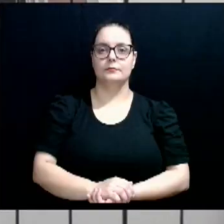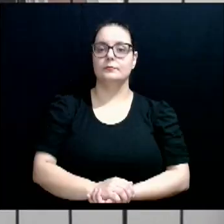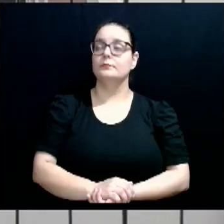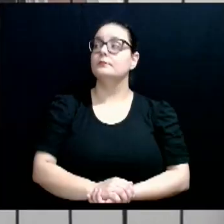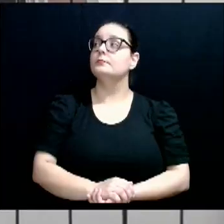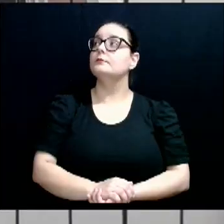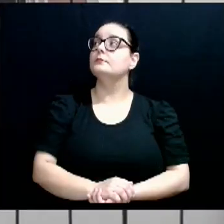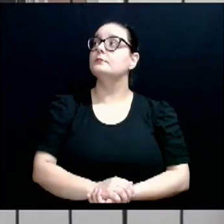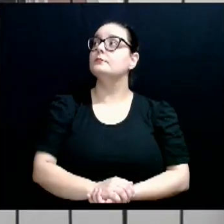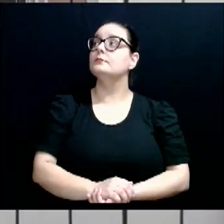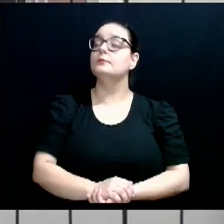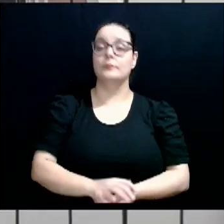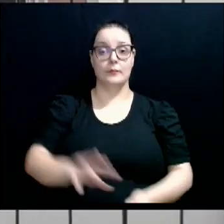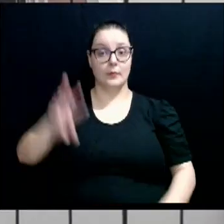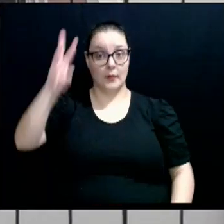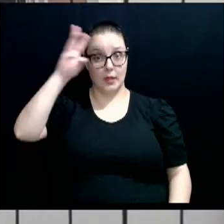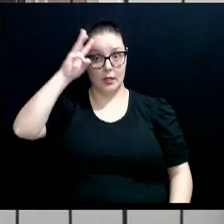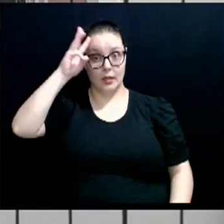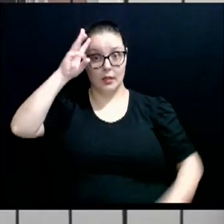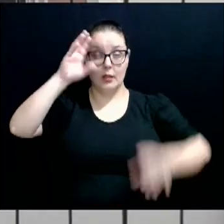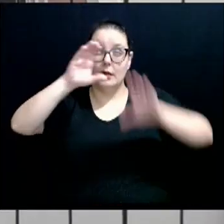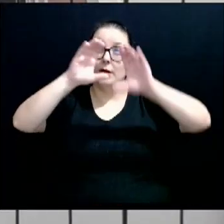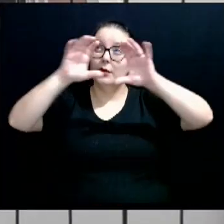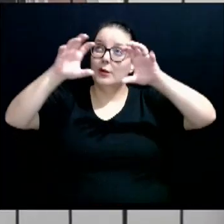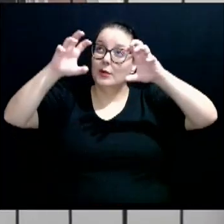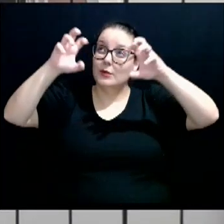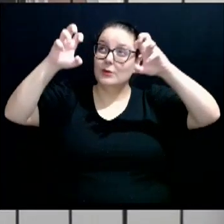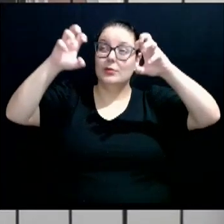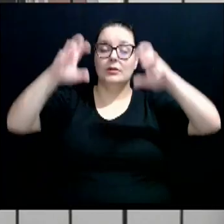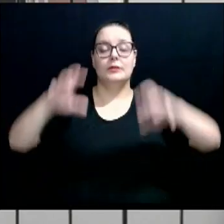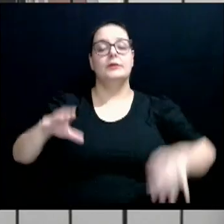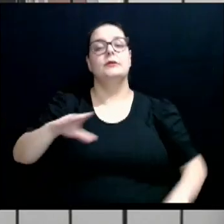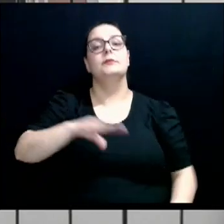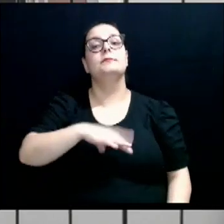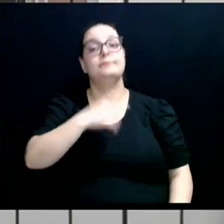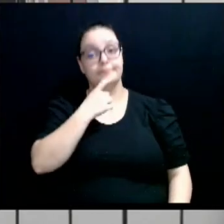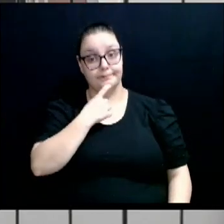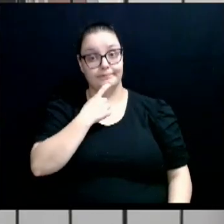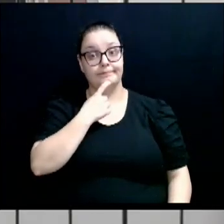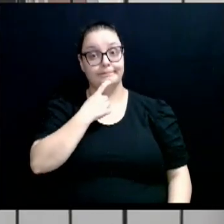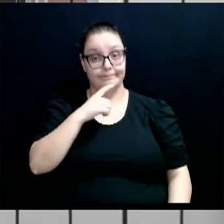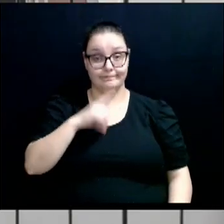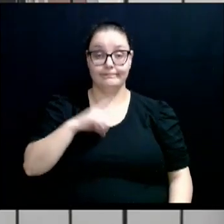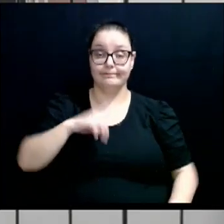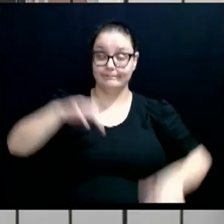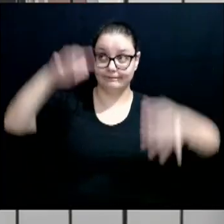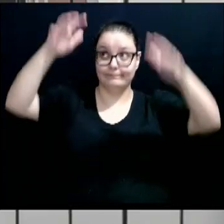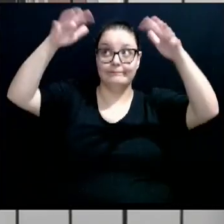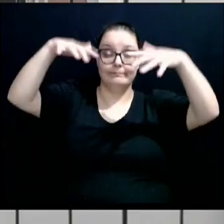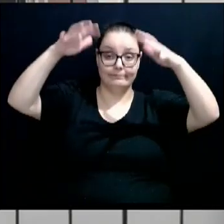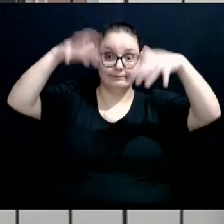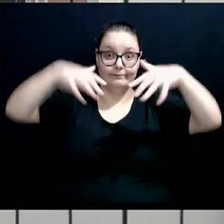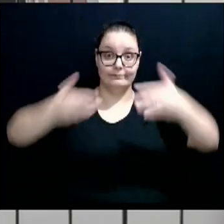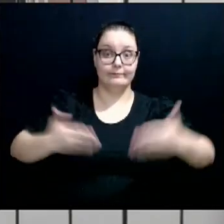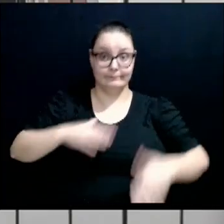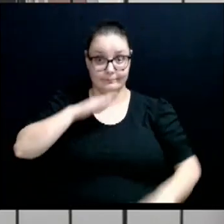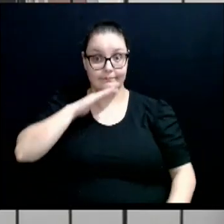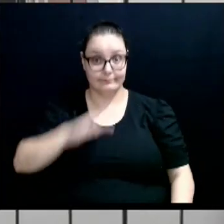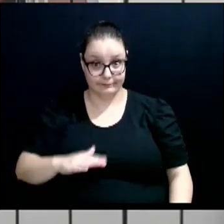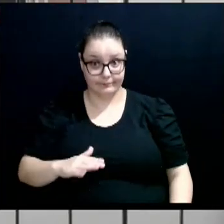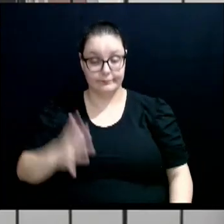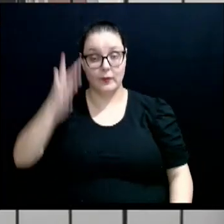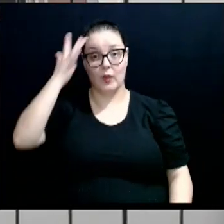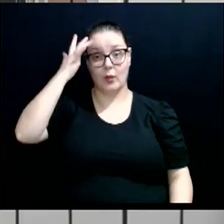Terça-feira de tempo fechado aqui na cidade de Campinas e tem previsão de chuva para agora à tarde, viu? Para amanhã,